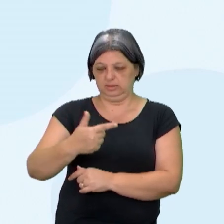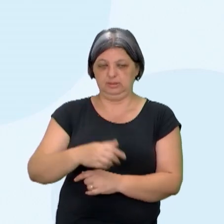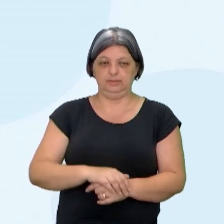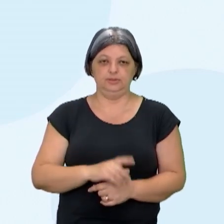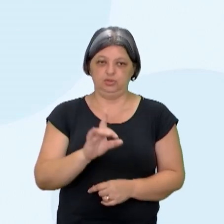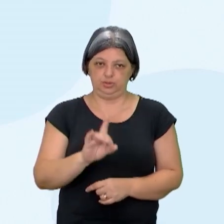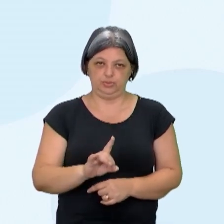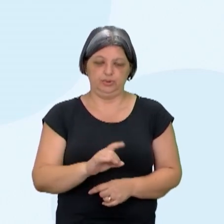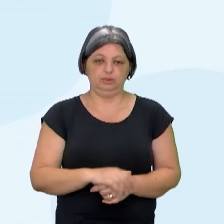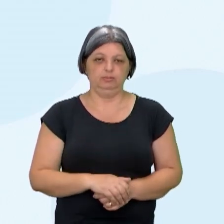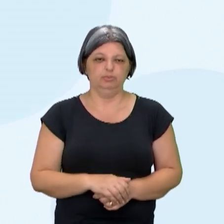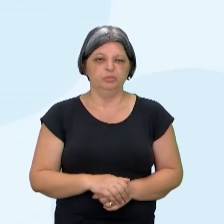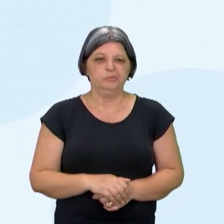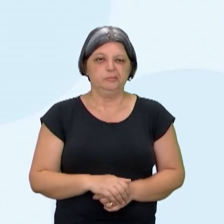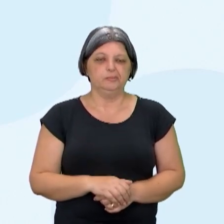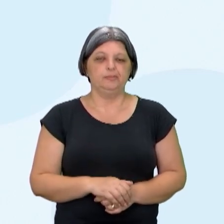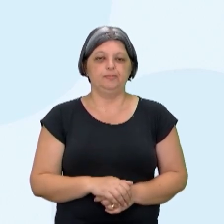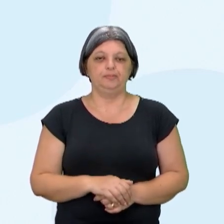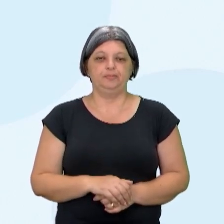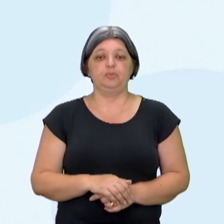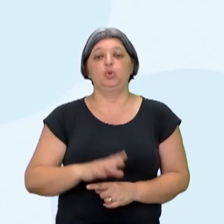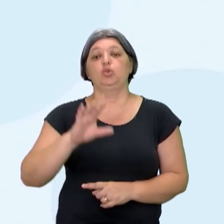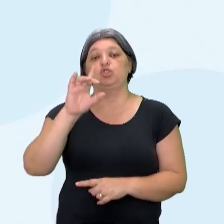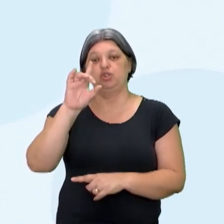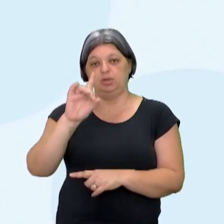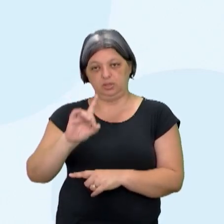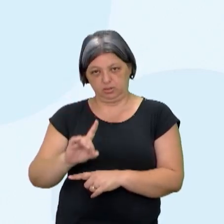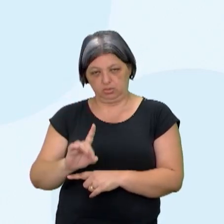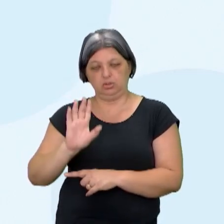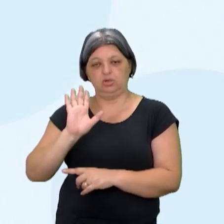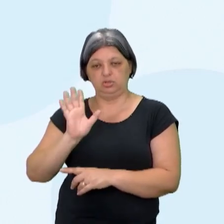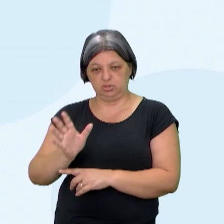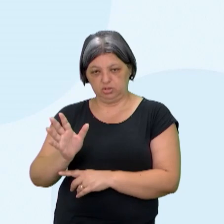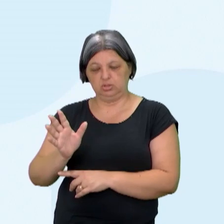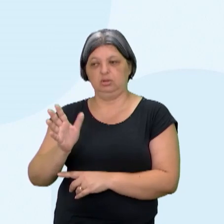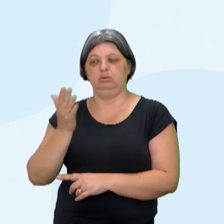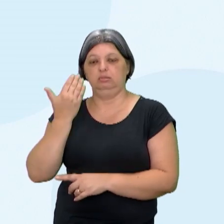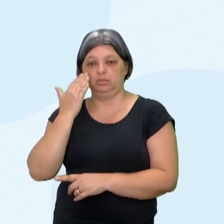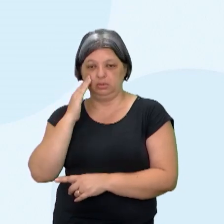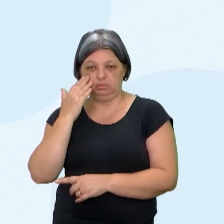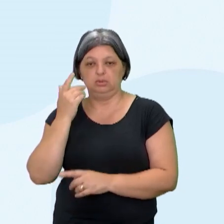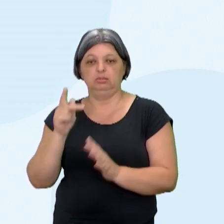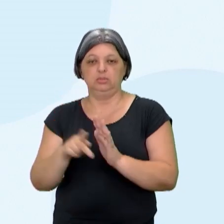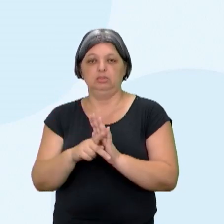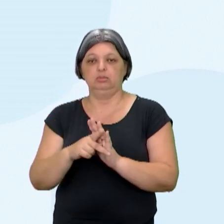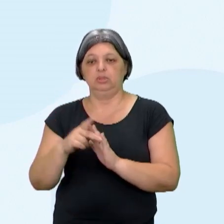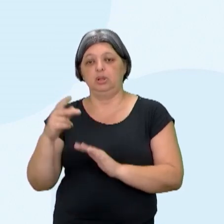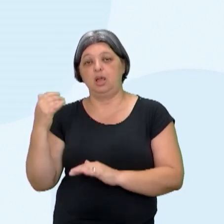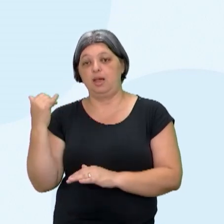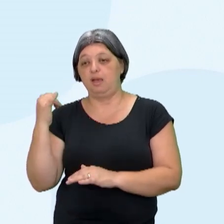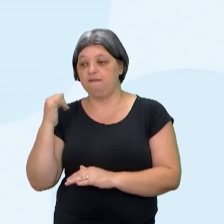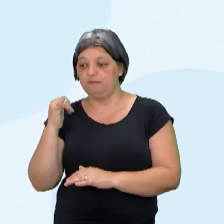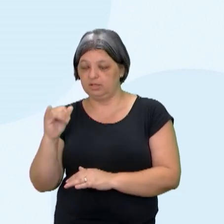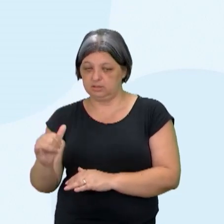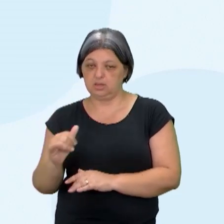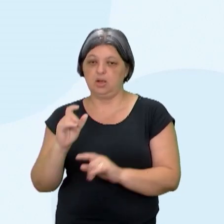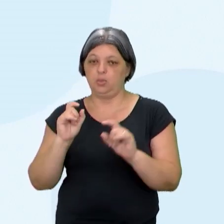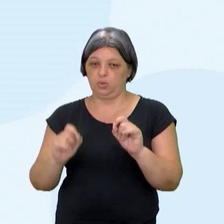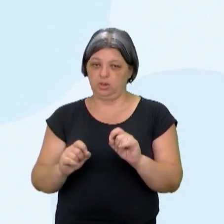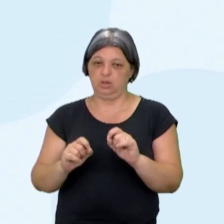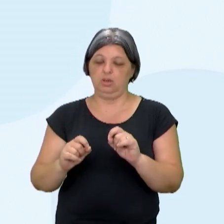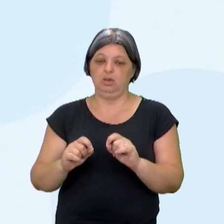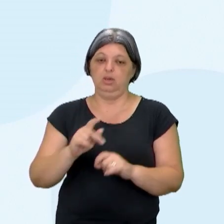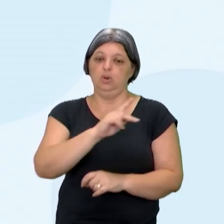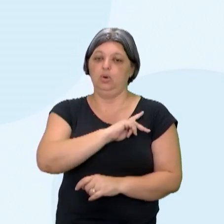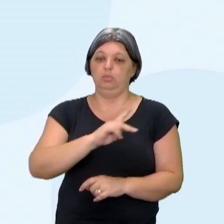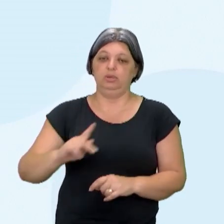slide... O diretor recebeu a informação do PCG e ele verticalmente vai falar para o presidente do